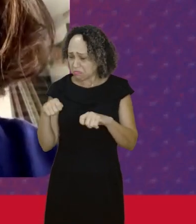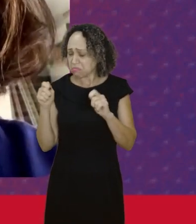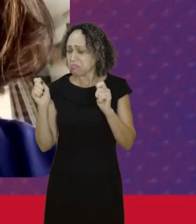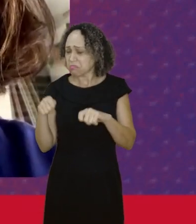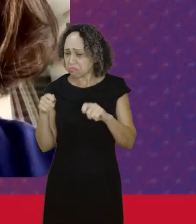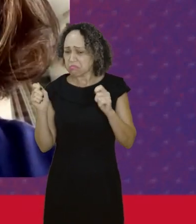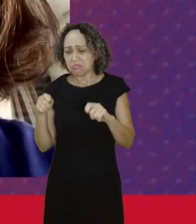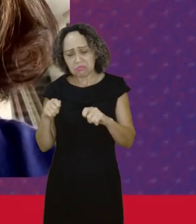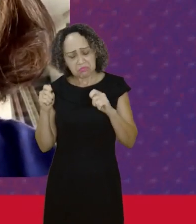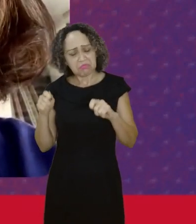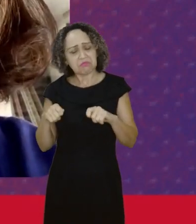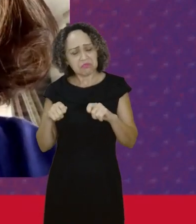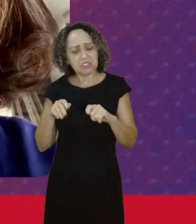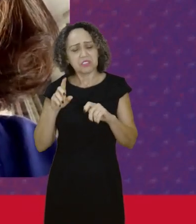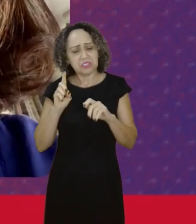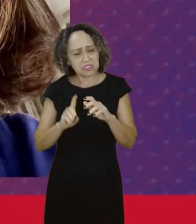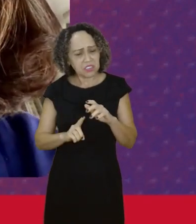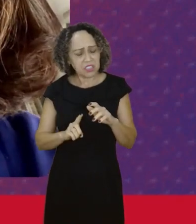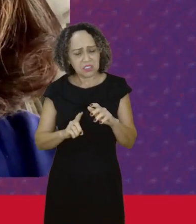orientação sexual.